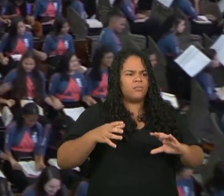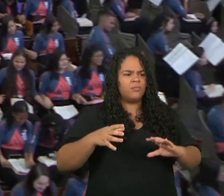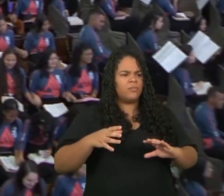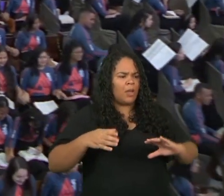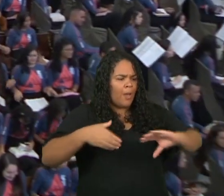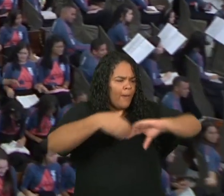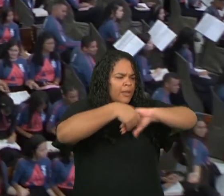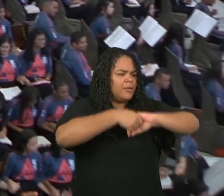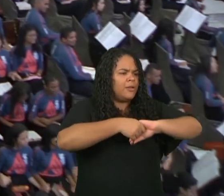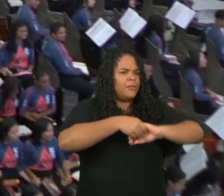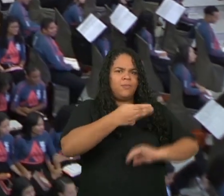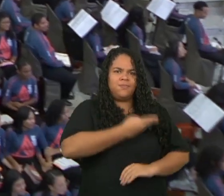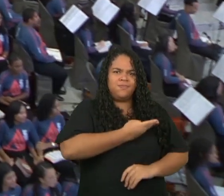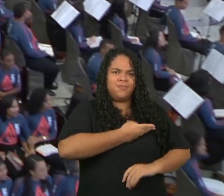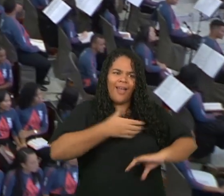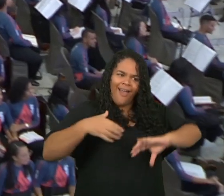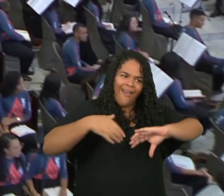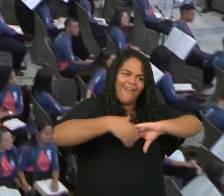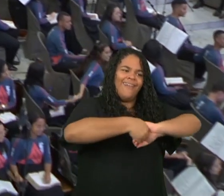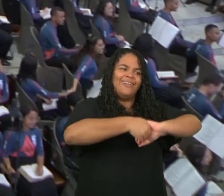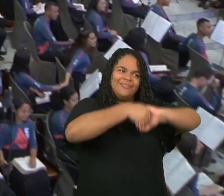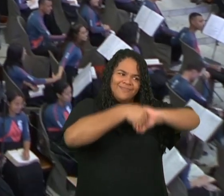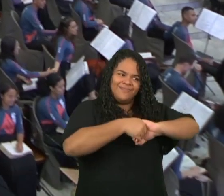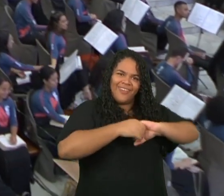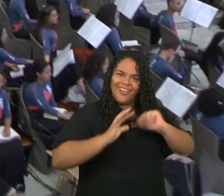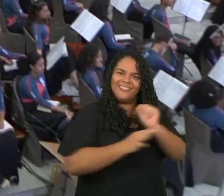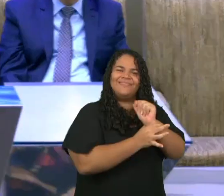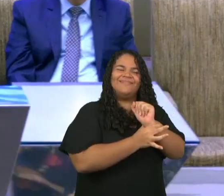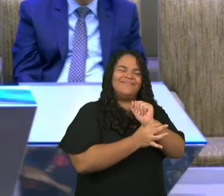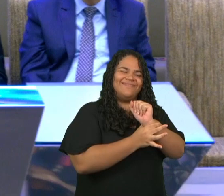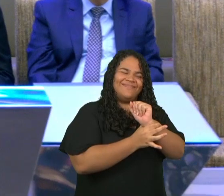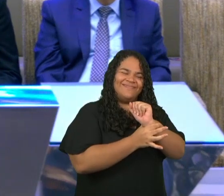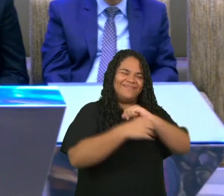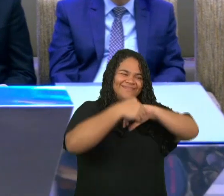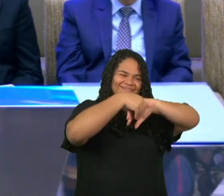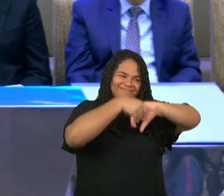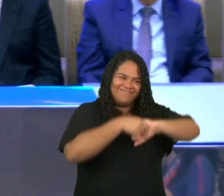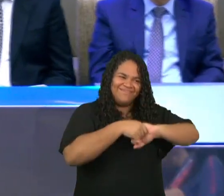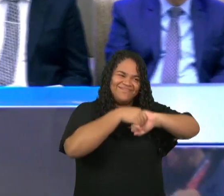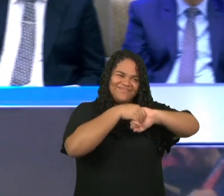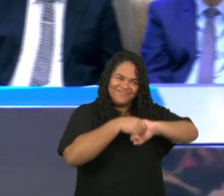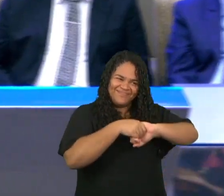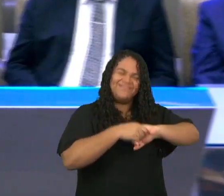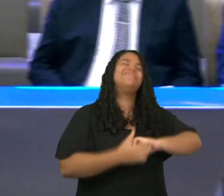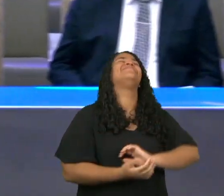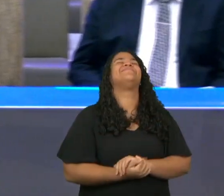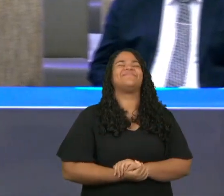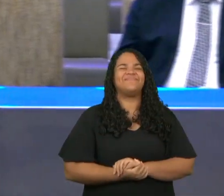Se é meio afeminado, já bota a mão mais firme. É, te endireita.